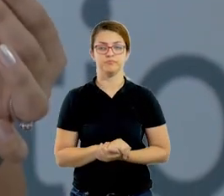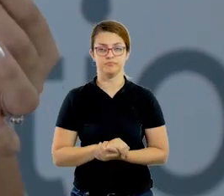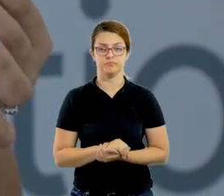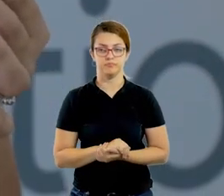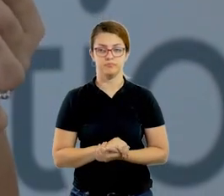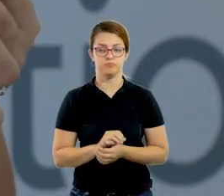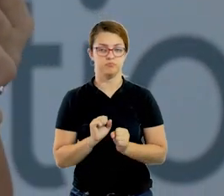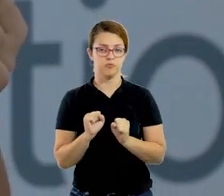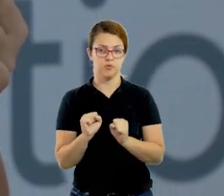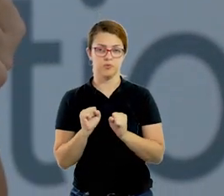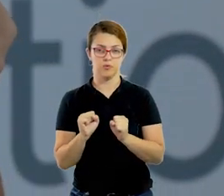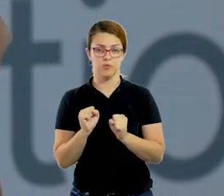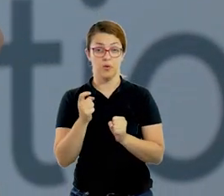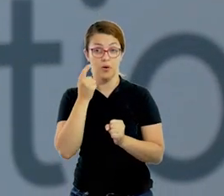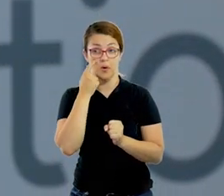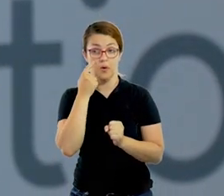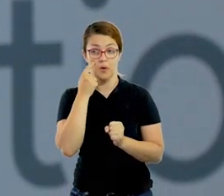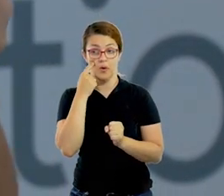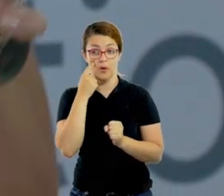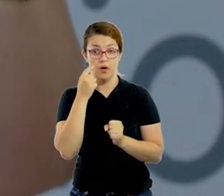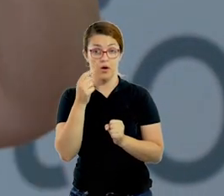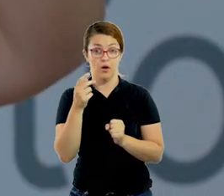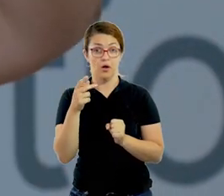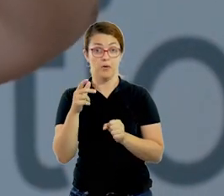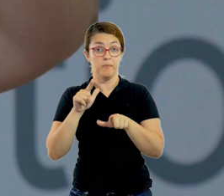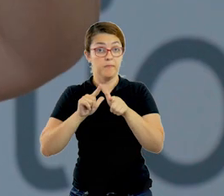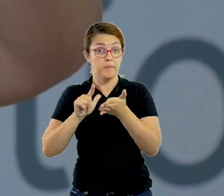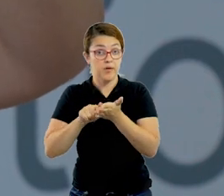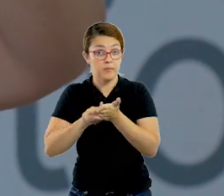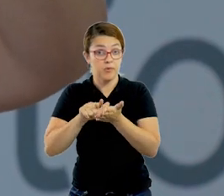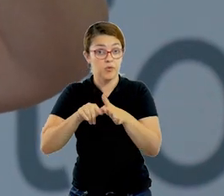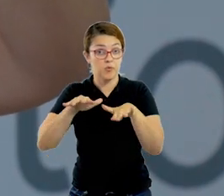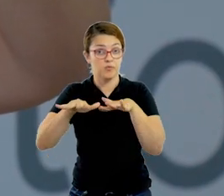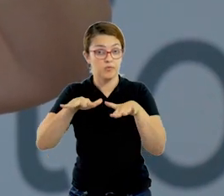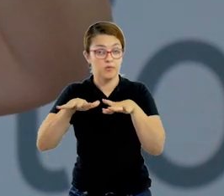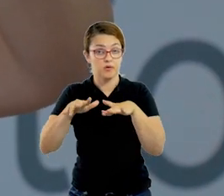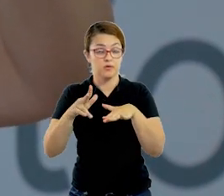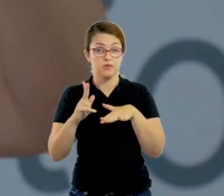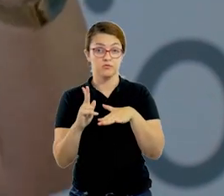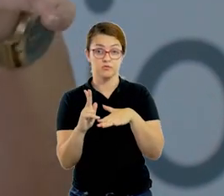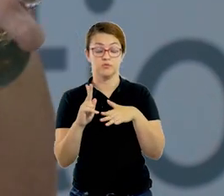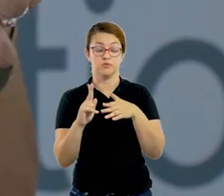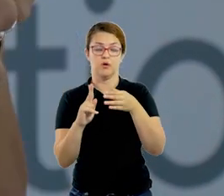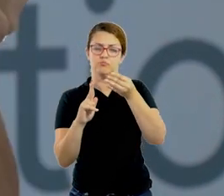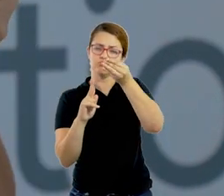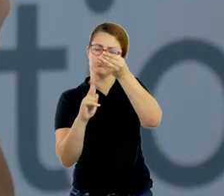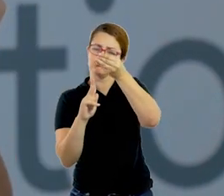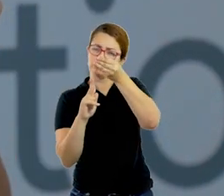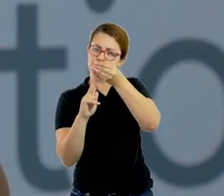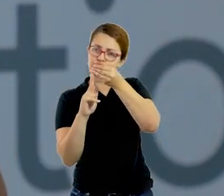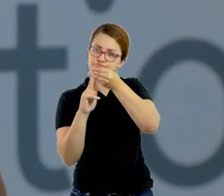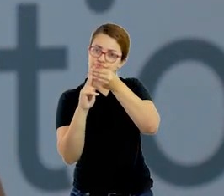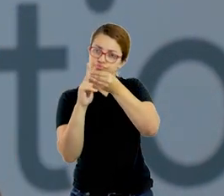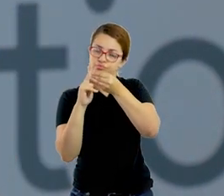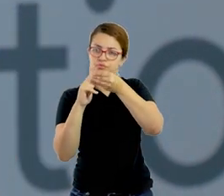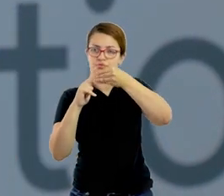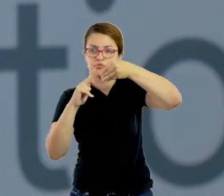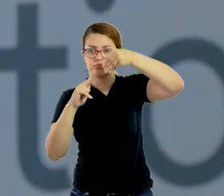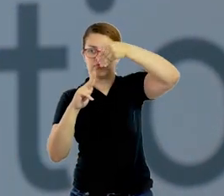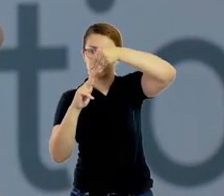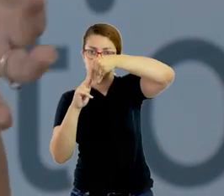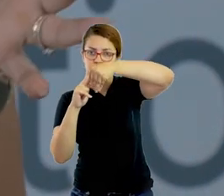tamanho, mas eu posso cortar. Olha o papel, ó, ó, eu movimento o papel, tá? A tesoura, ela fica